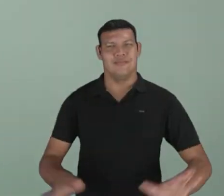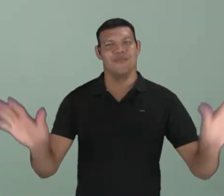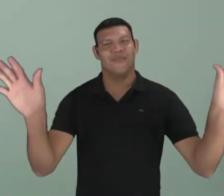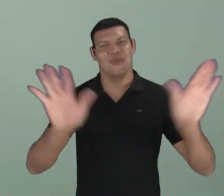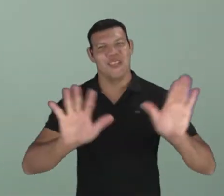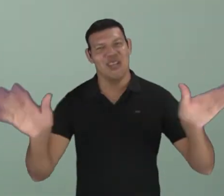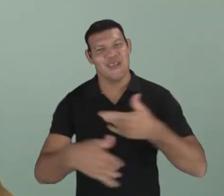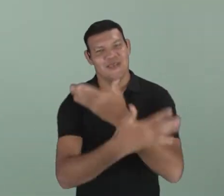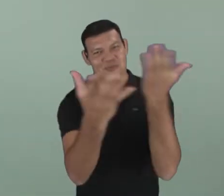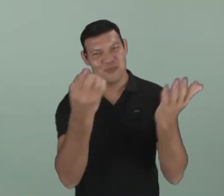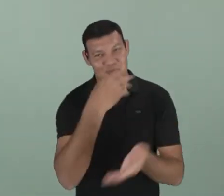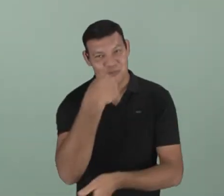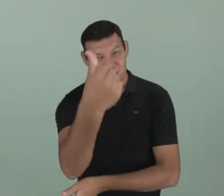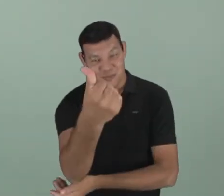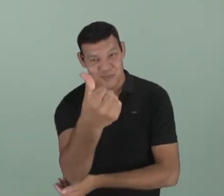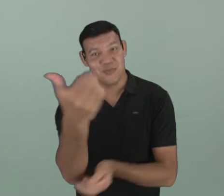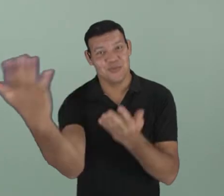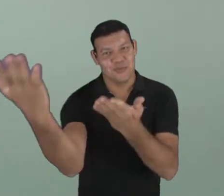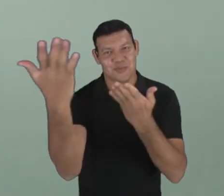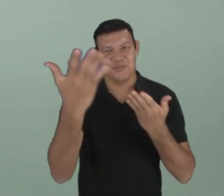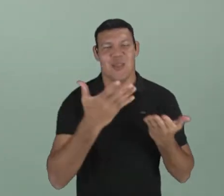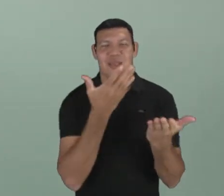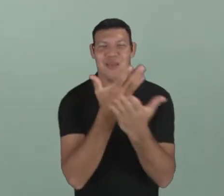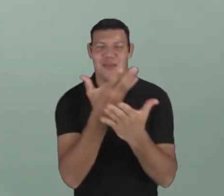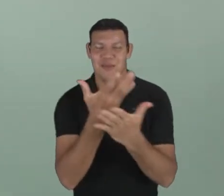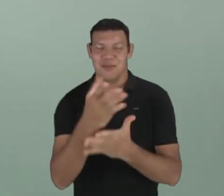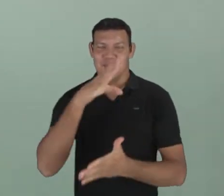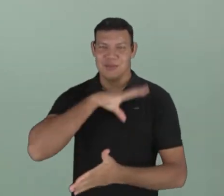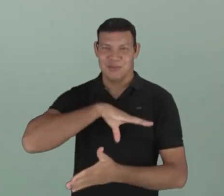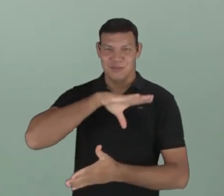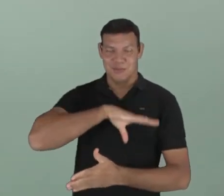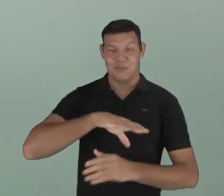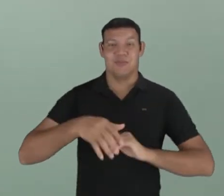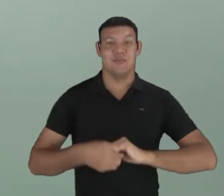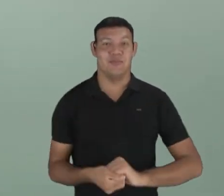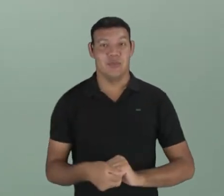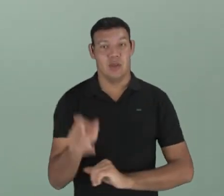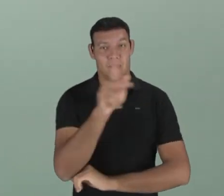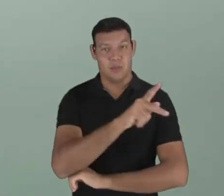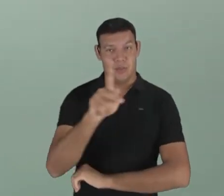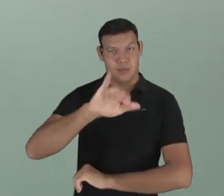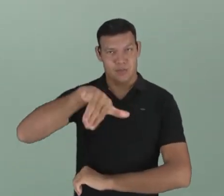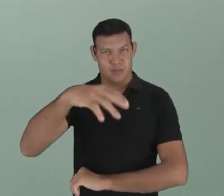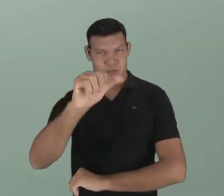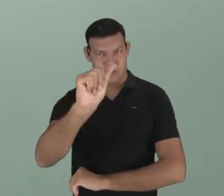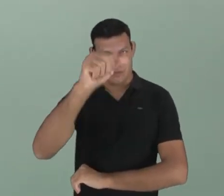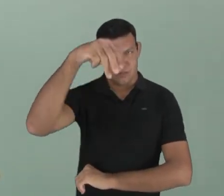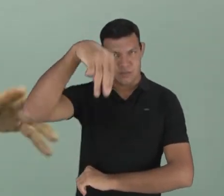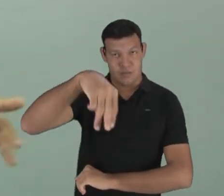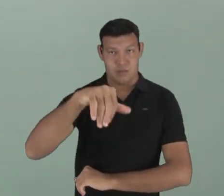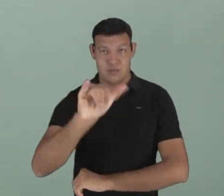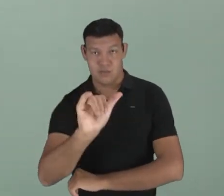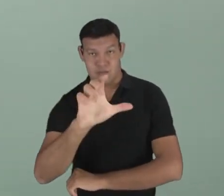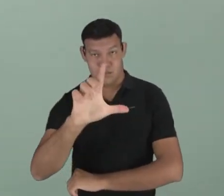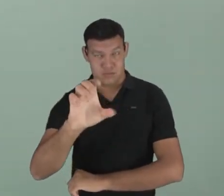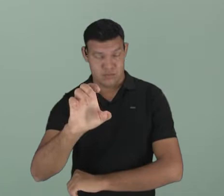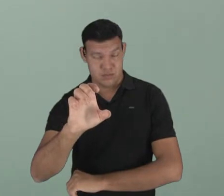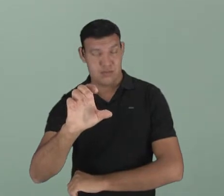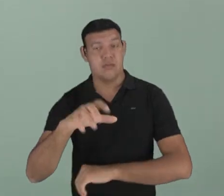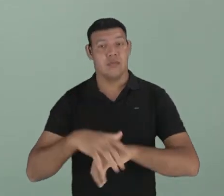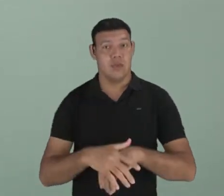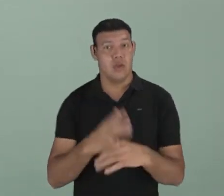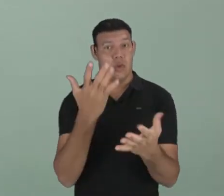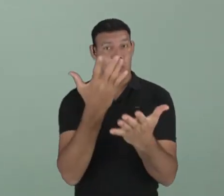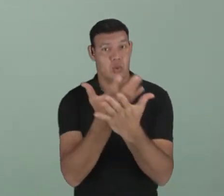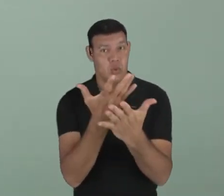Olá pessoal, tudo bem? Bem-vindos à aula de Língua Portuguesa. Eu sou a professora Jamile Fontinelli e nós vamos dar início ao